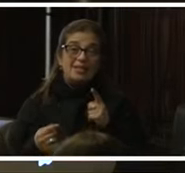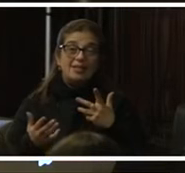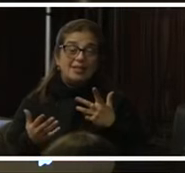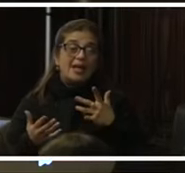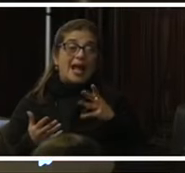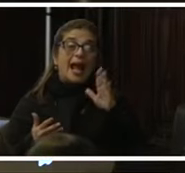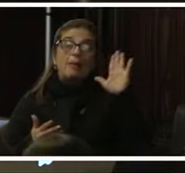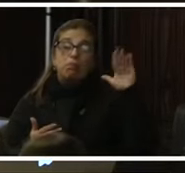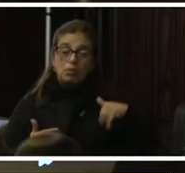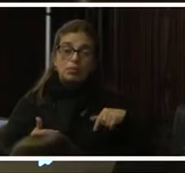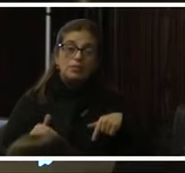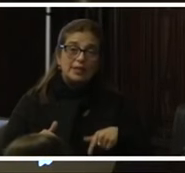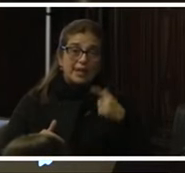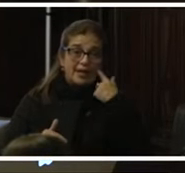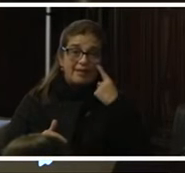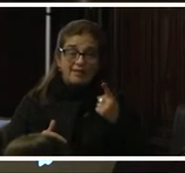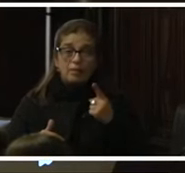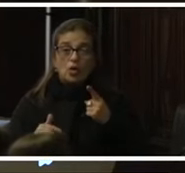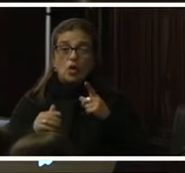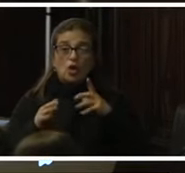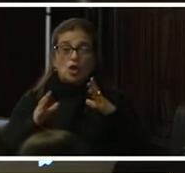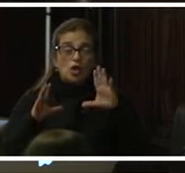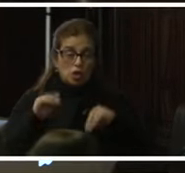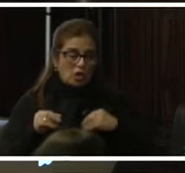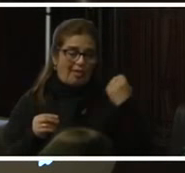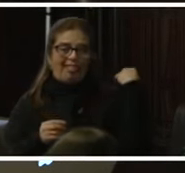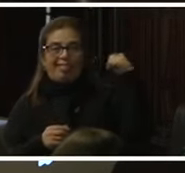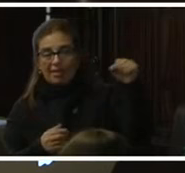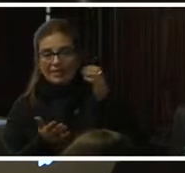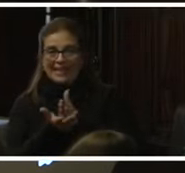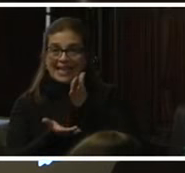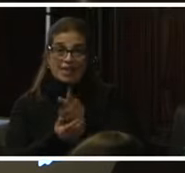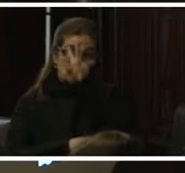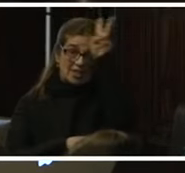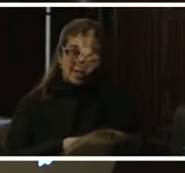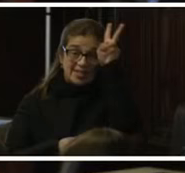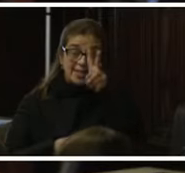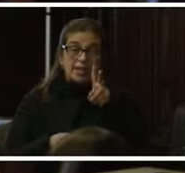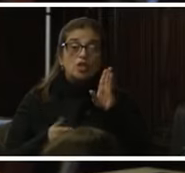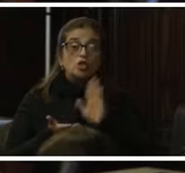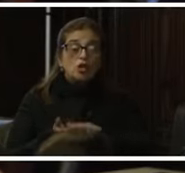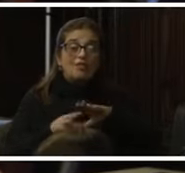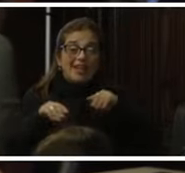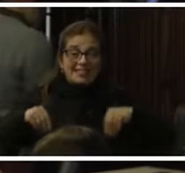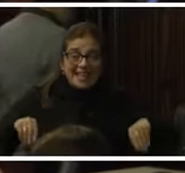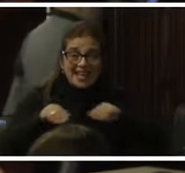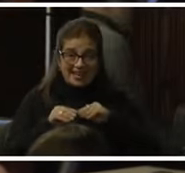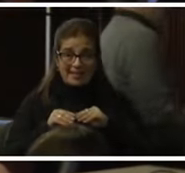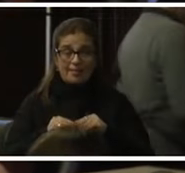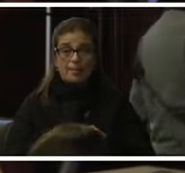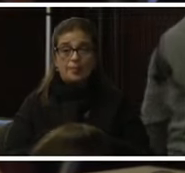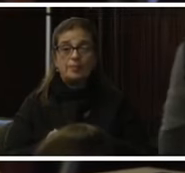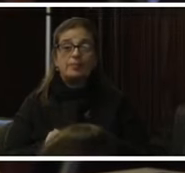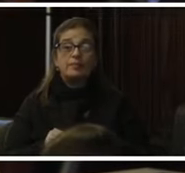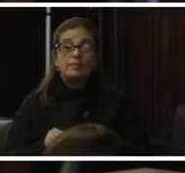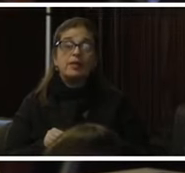república com o intuito de ouvir levantar os direitos dos povos indígenas conseqüentemente suas terras costumes e vidas a